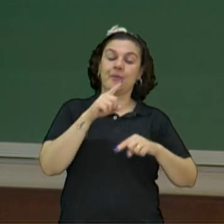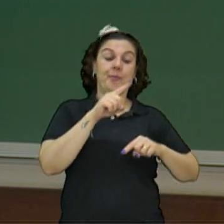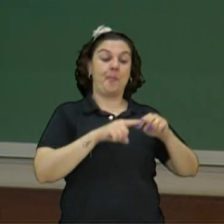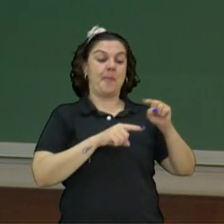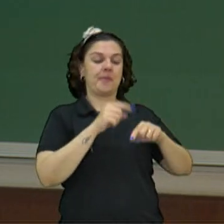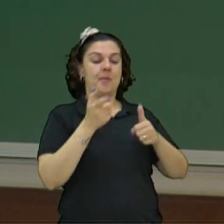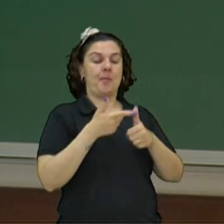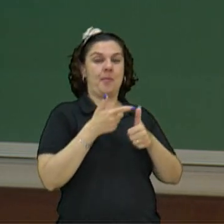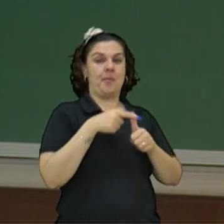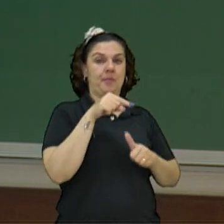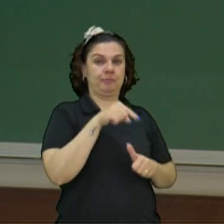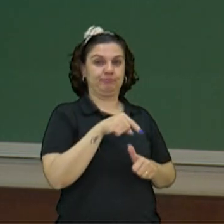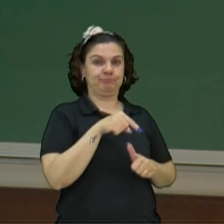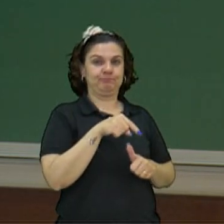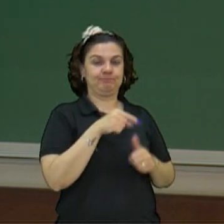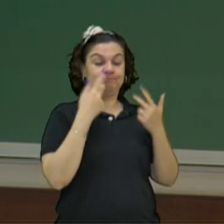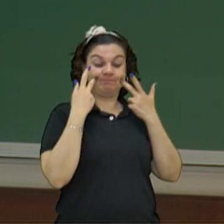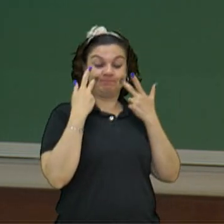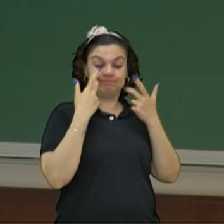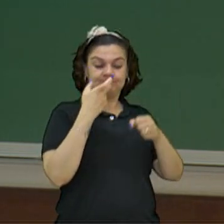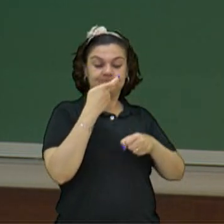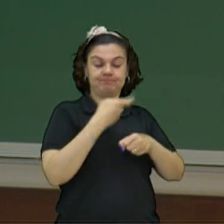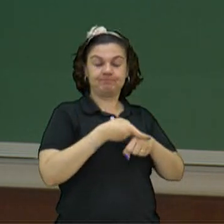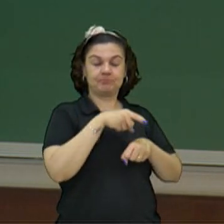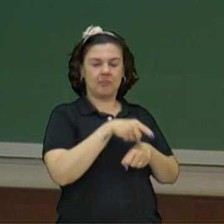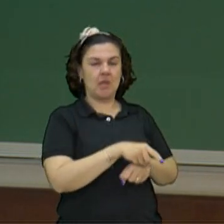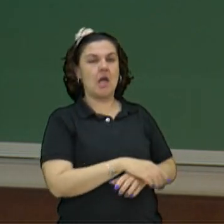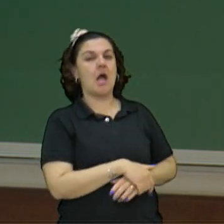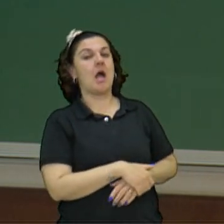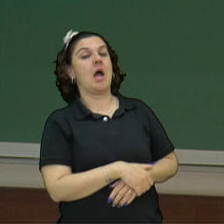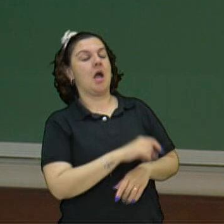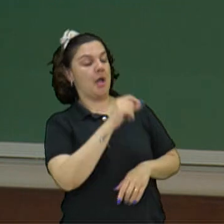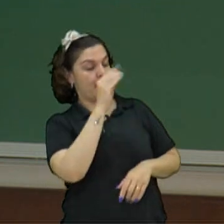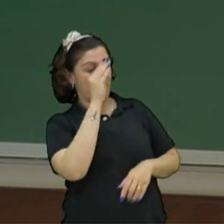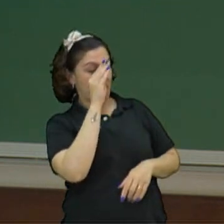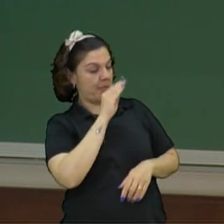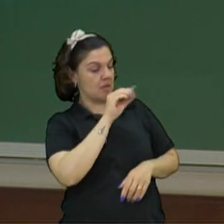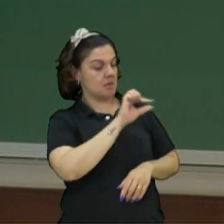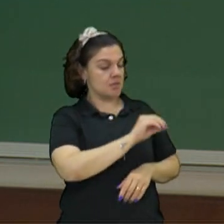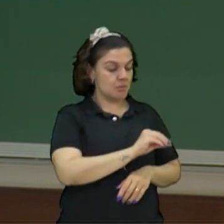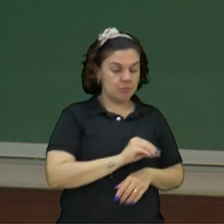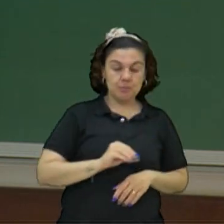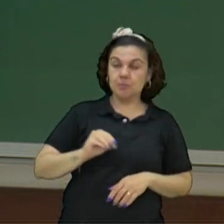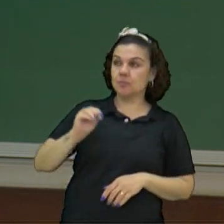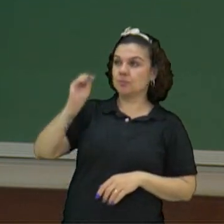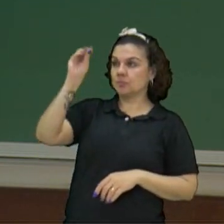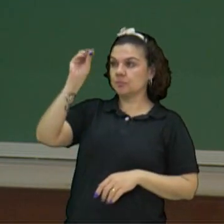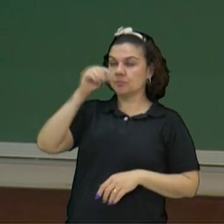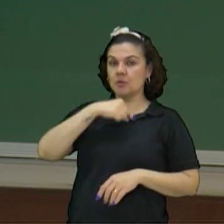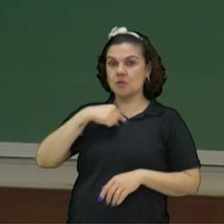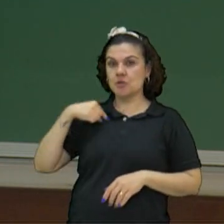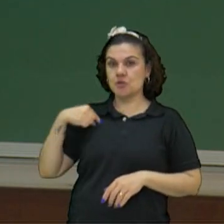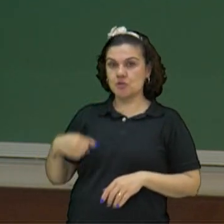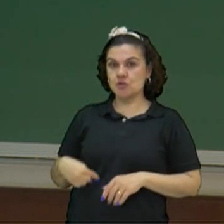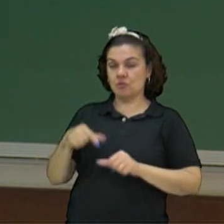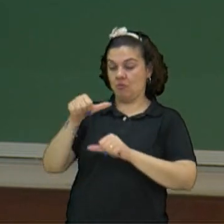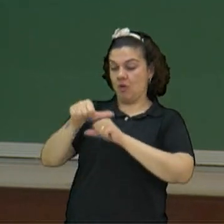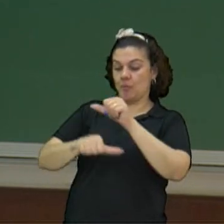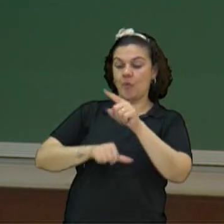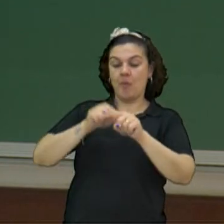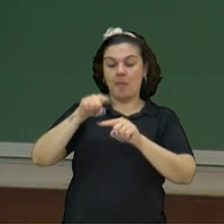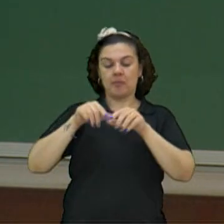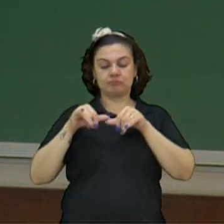matéria-prima? Bom, saiu a matéria-prima, por exemplo, do Brasil e foi levado para a China. E lá foi transformado em uma